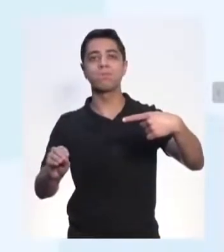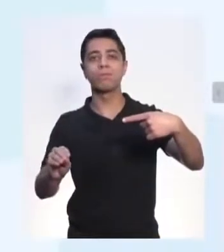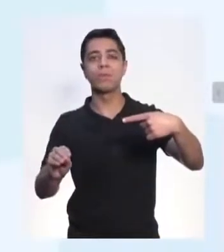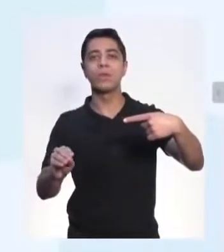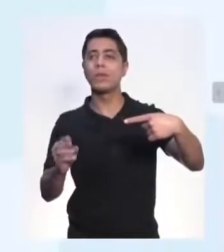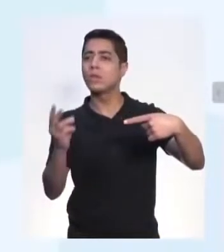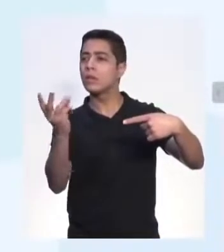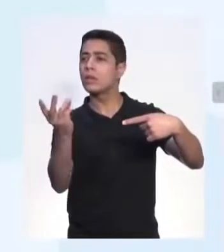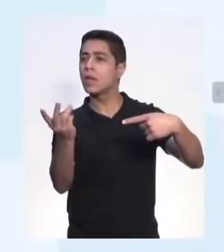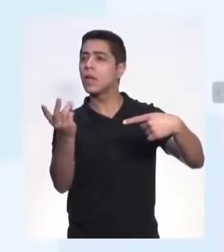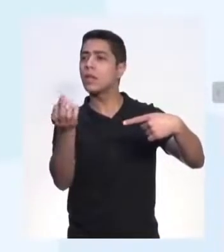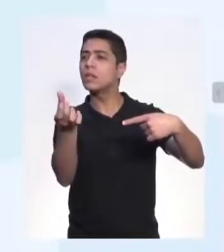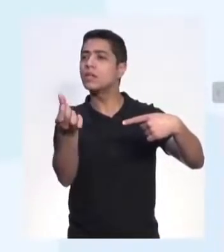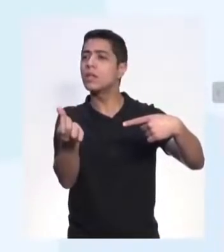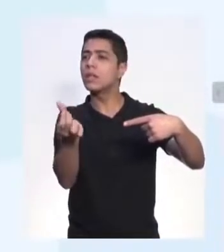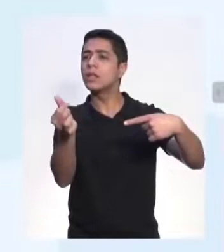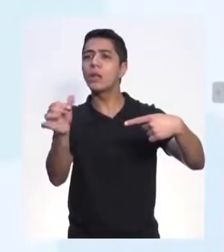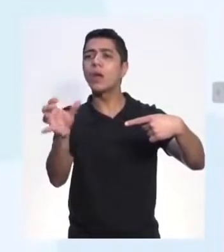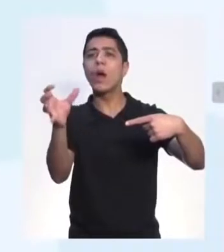9, 12, 15.